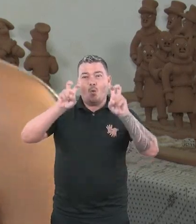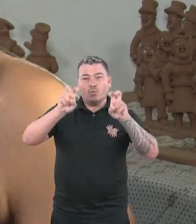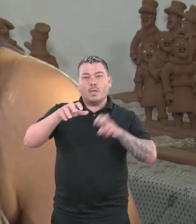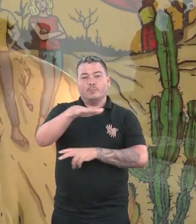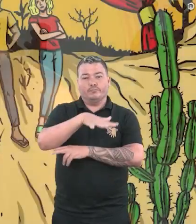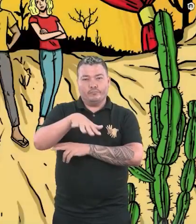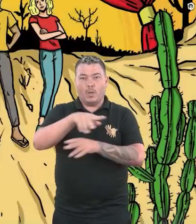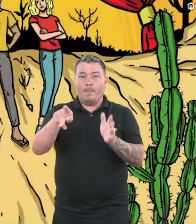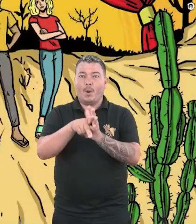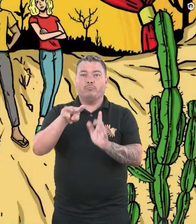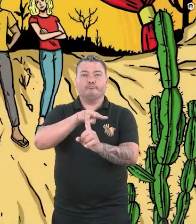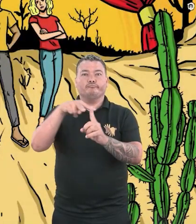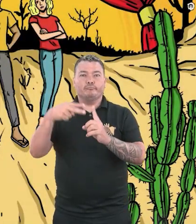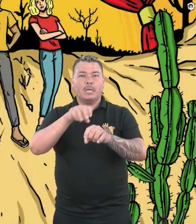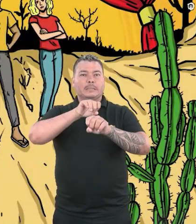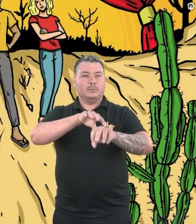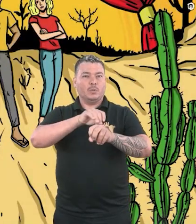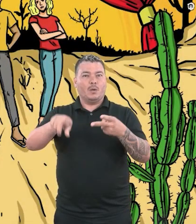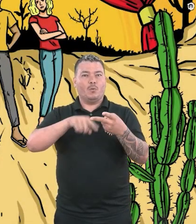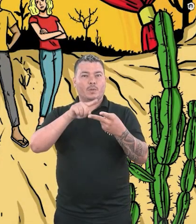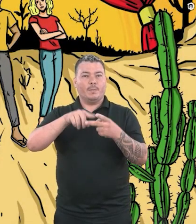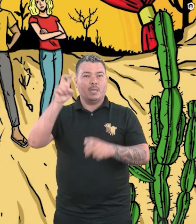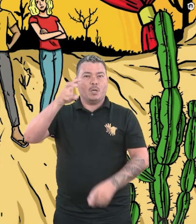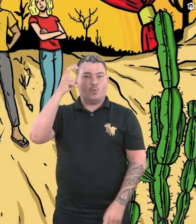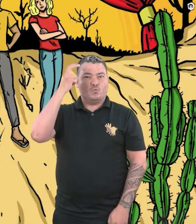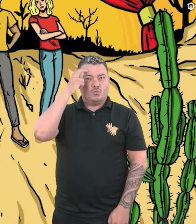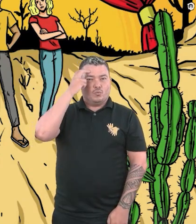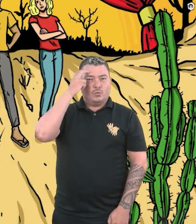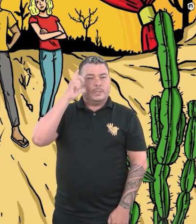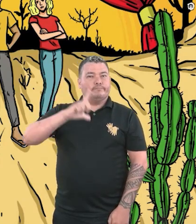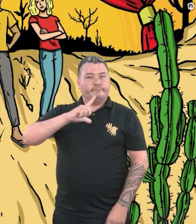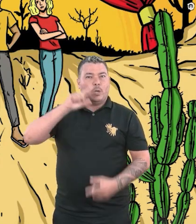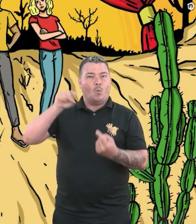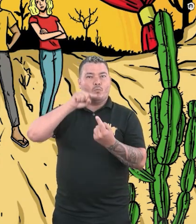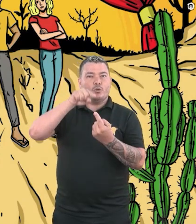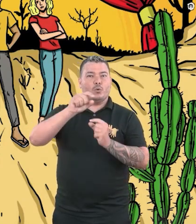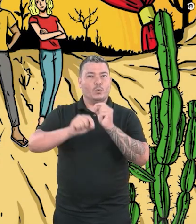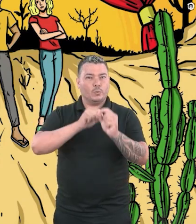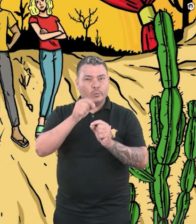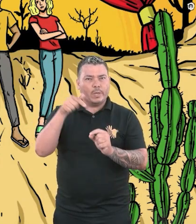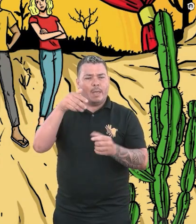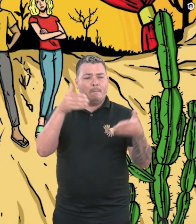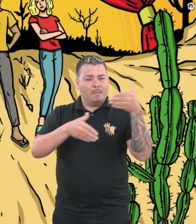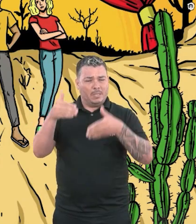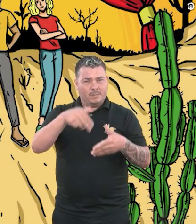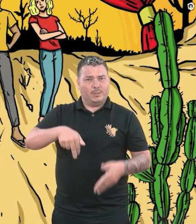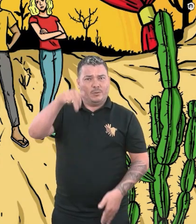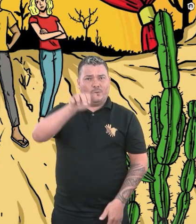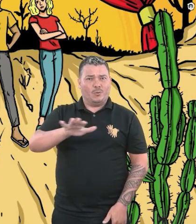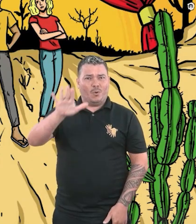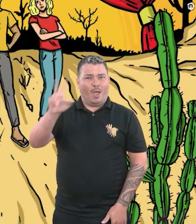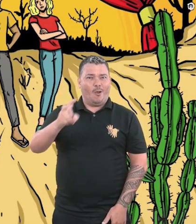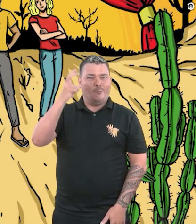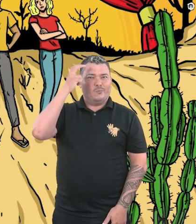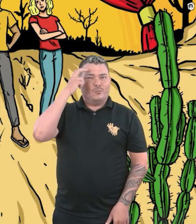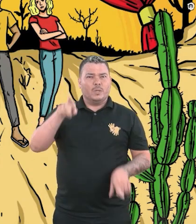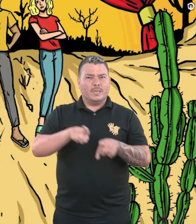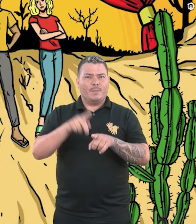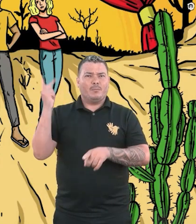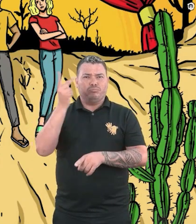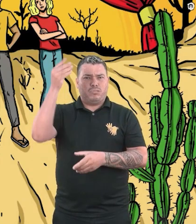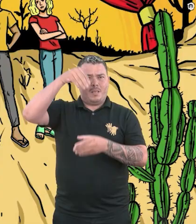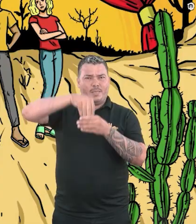do cangaço, tanto na perspectiva educacional como na perspectiva cultural, tendo em vista que o cangaço faz parte da cultura